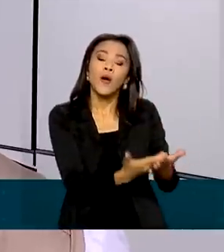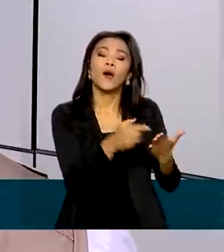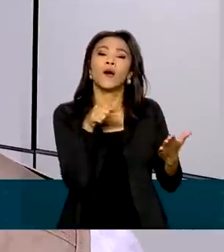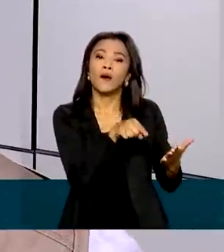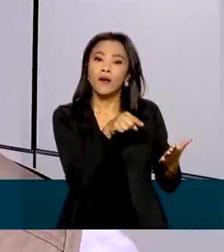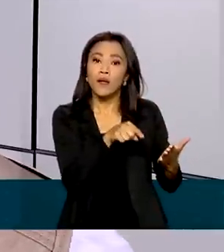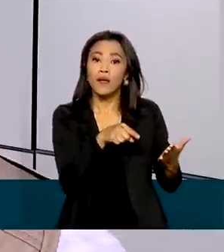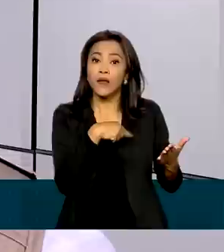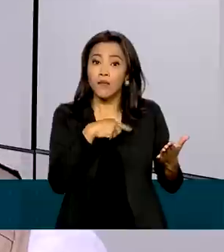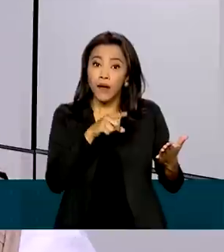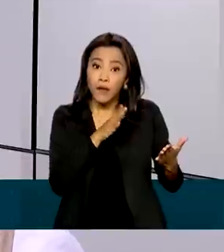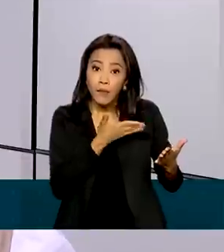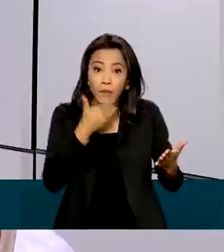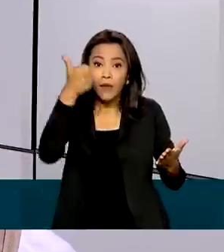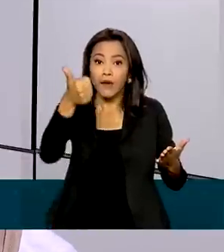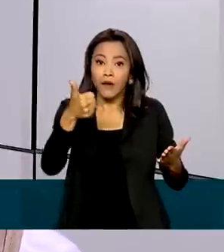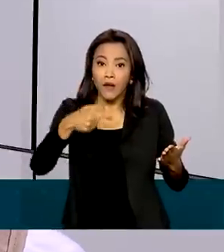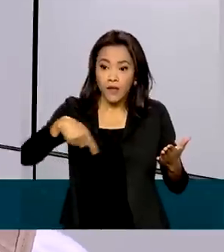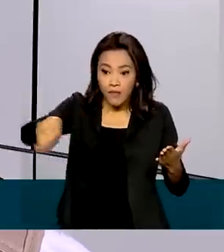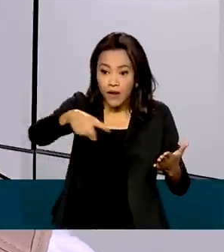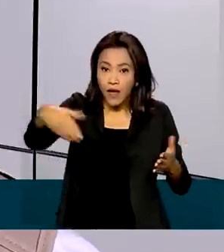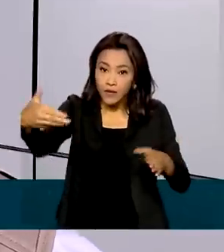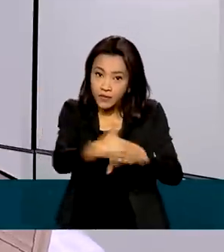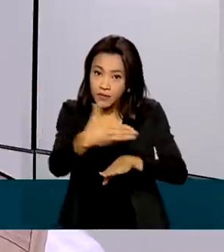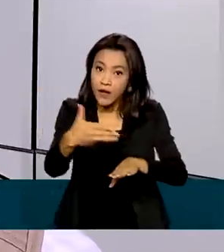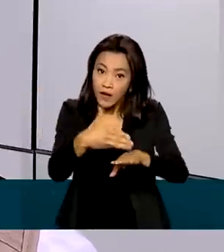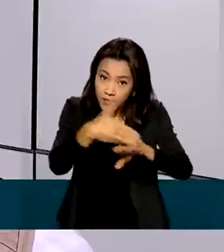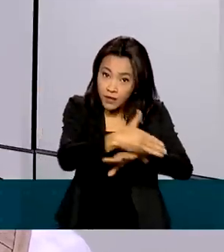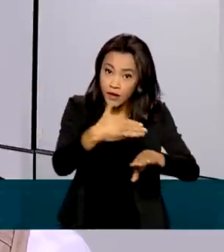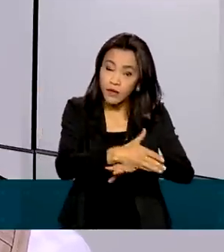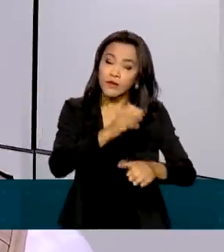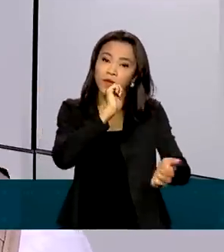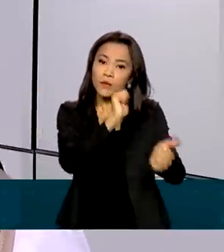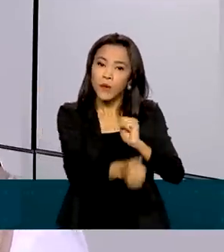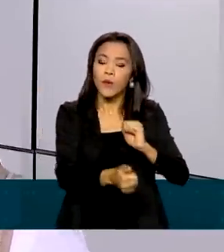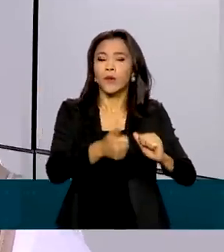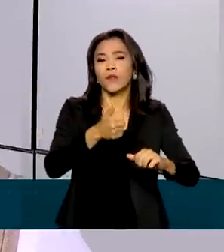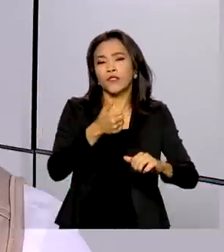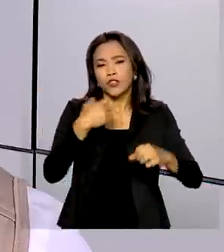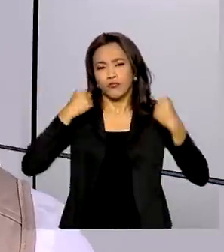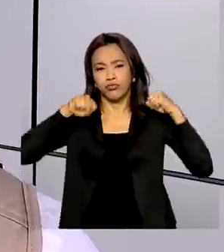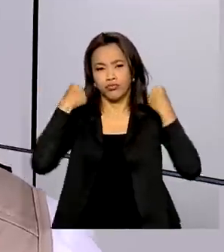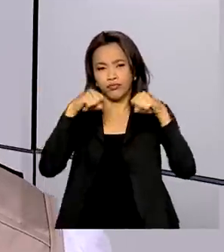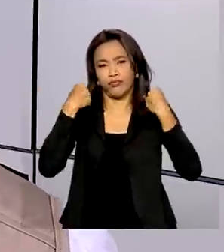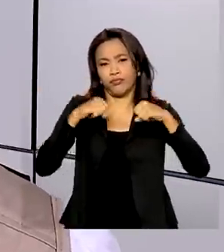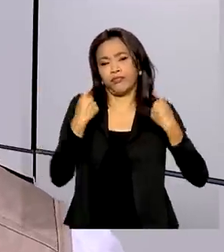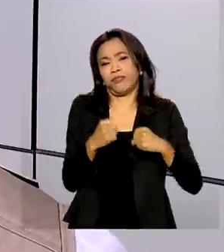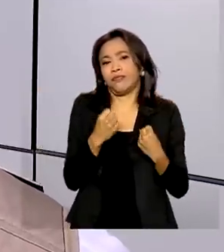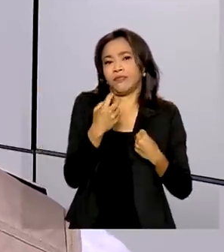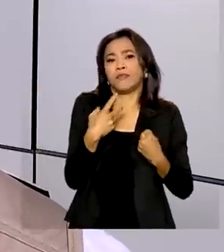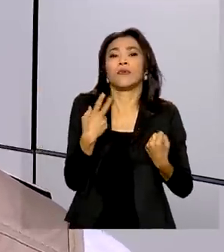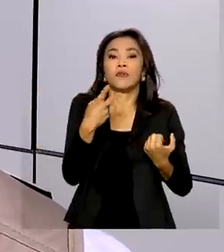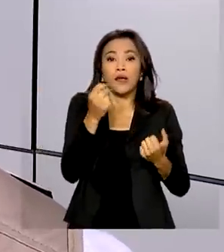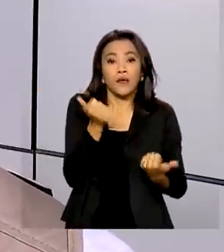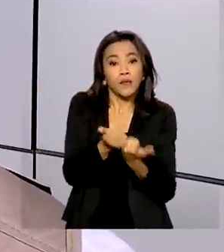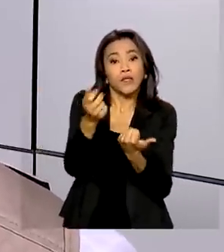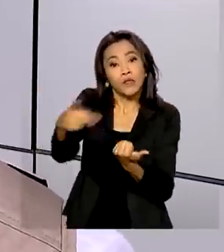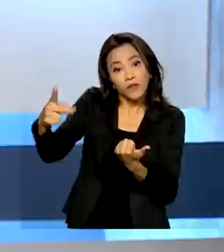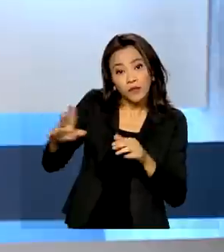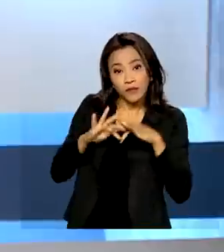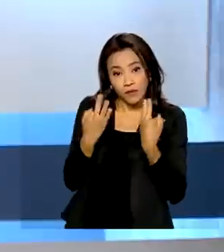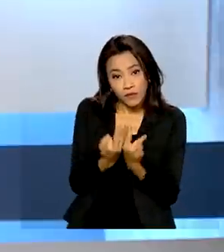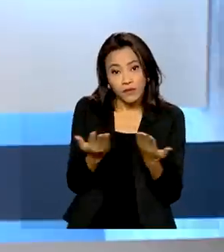promover, ampliar o acesso à atividade física por parte das famílias em situação de vulnerabilidade social do nosso